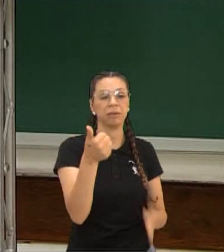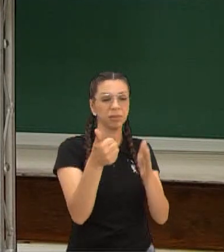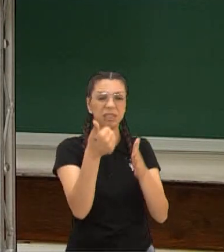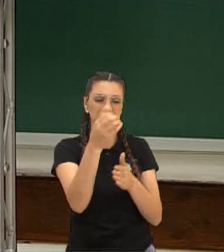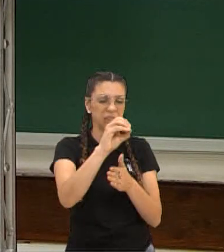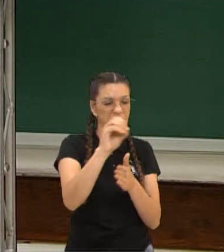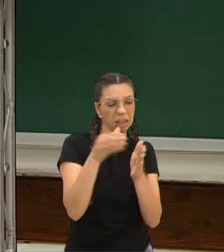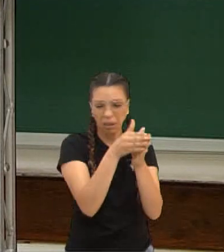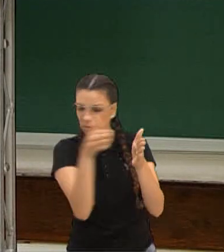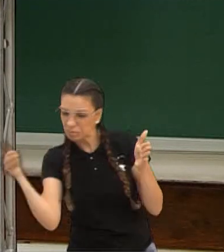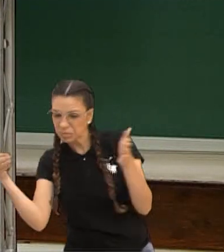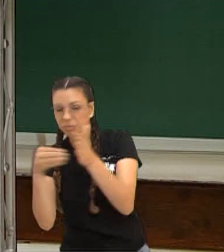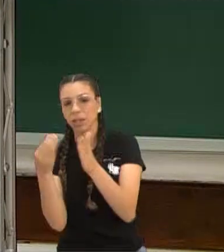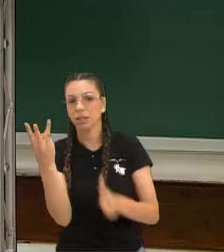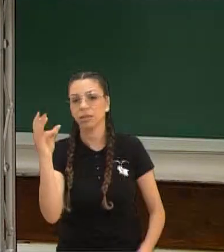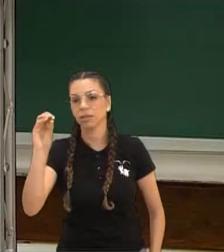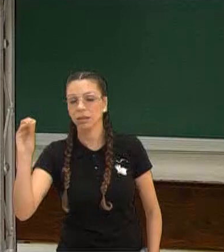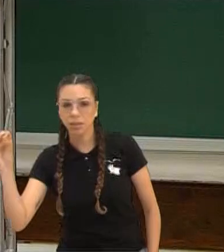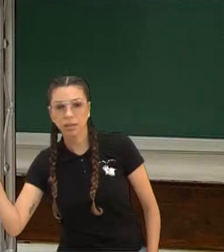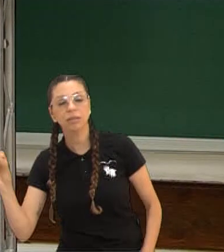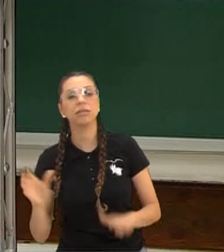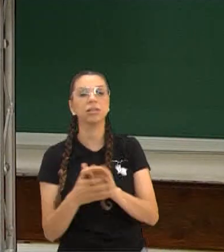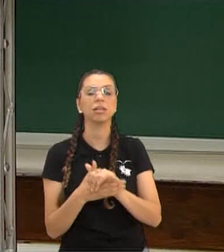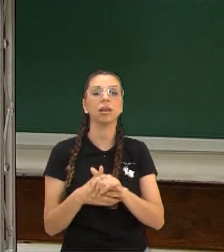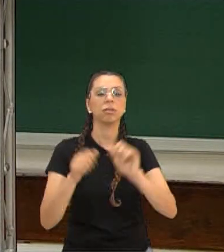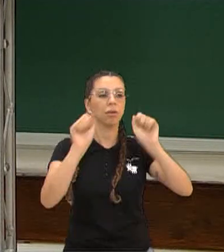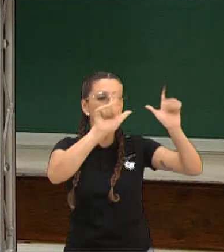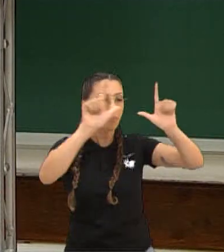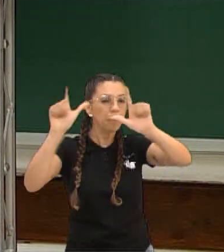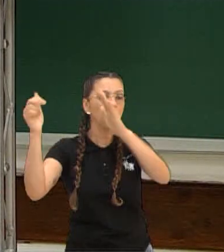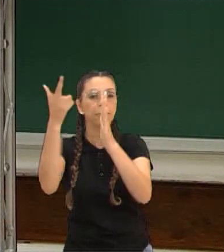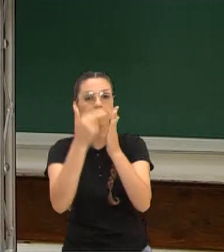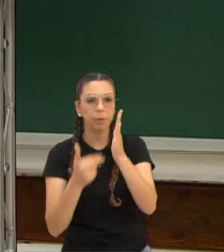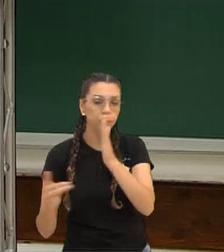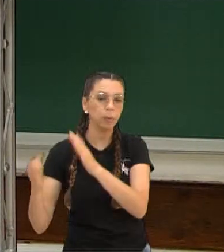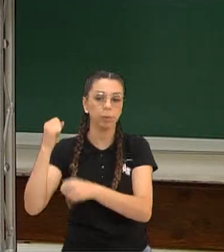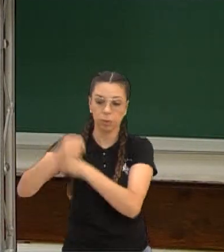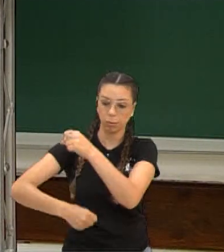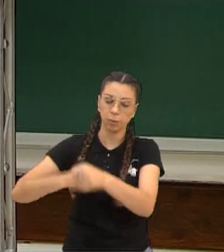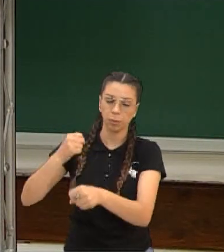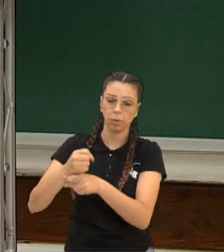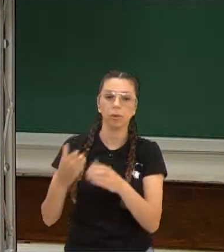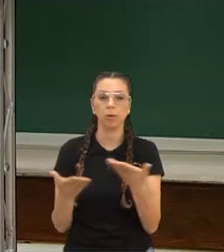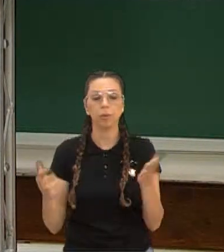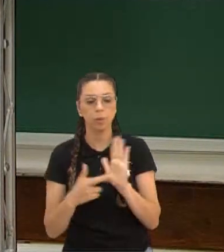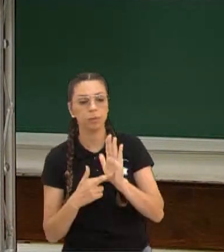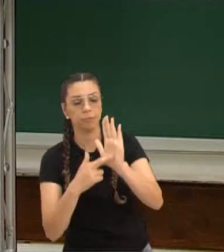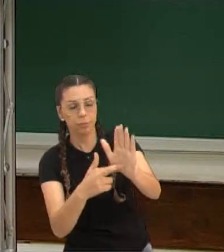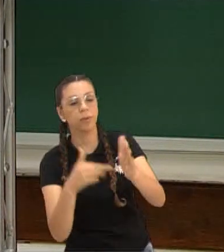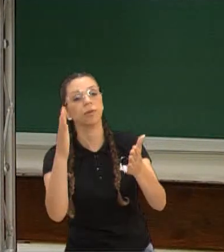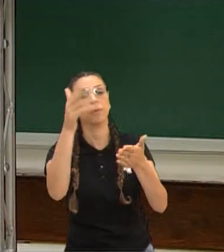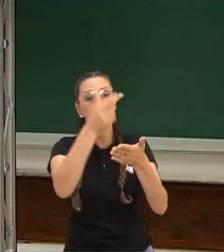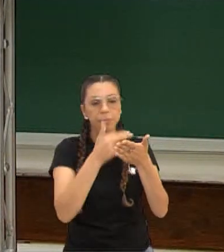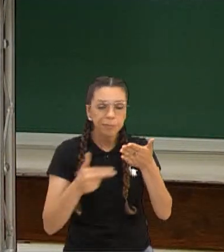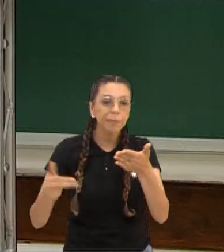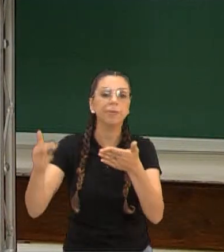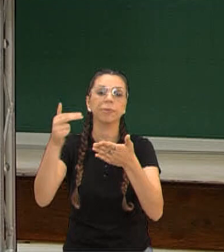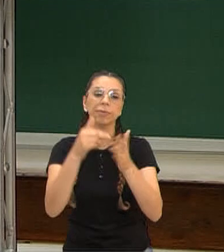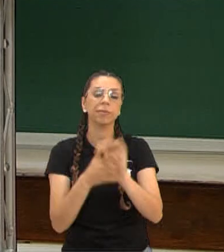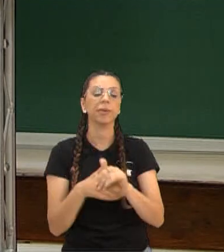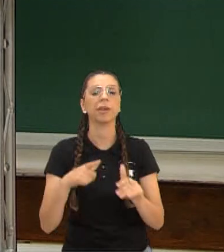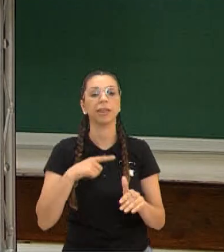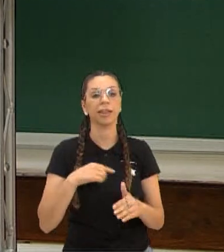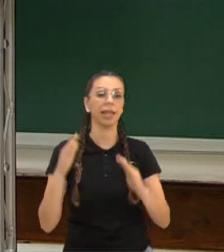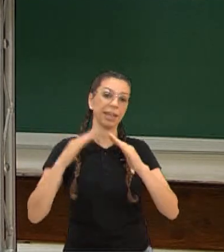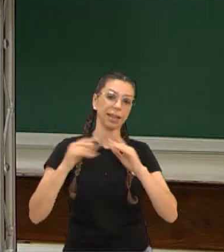isso aí há uns 10, 12 anos. Né? Então, para representar todos os alunos que já pintaram, já passaram por isso, e tem em casa até hoje muitas dessas